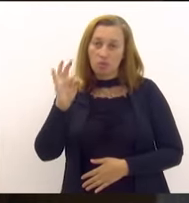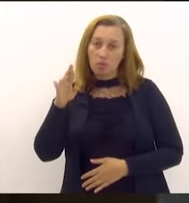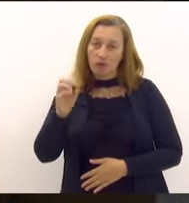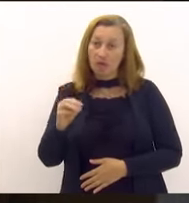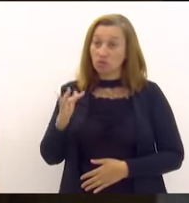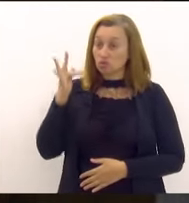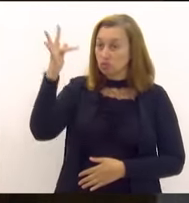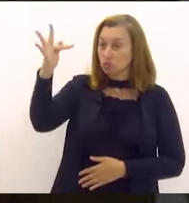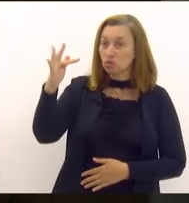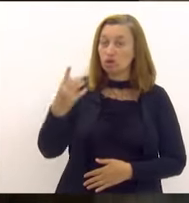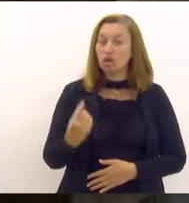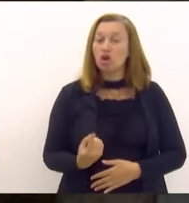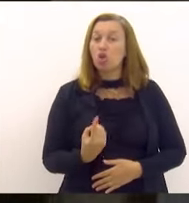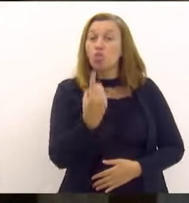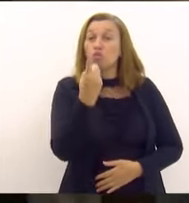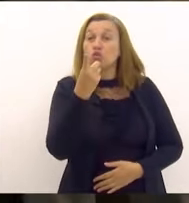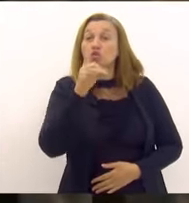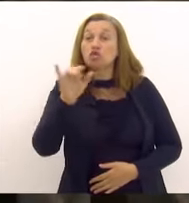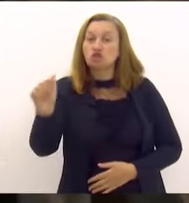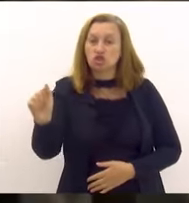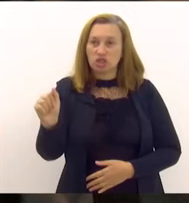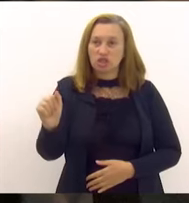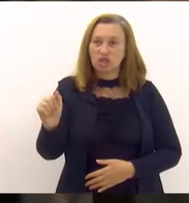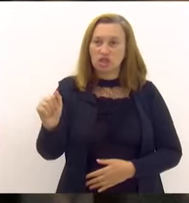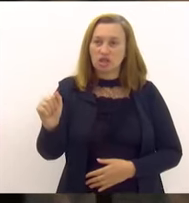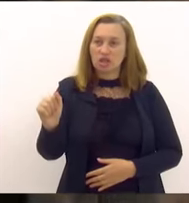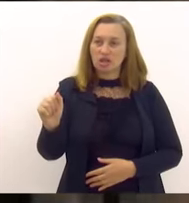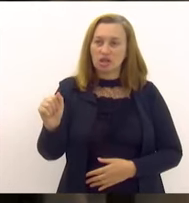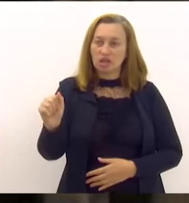Fica 1 dia, aí vai ter uma escolta de